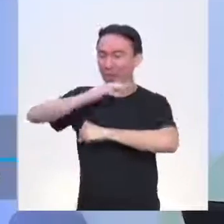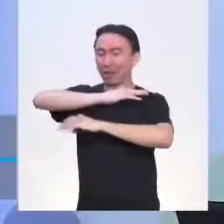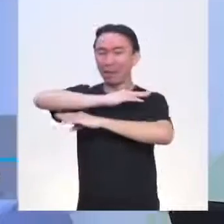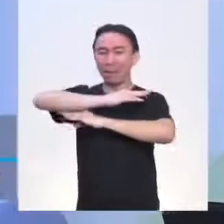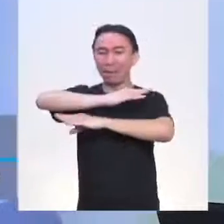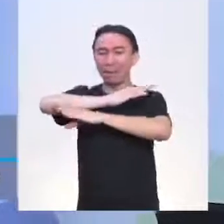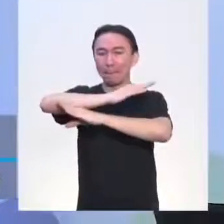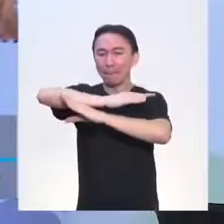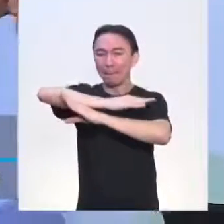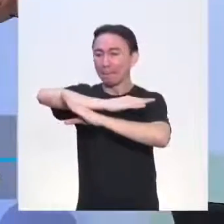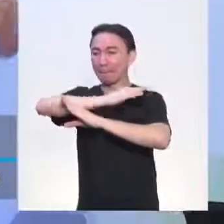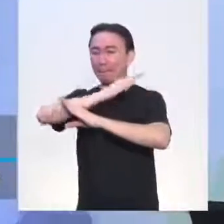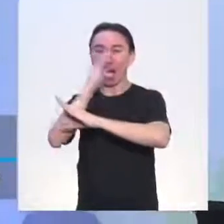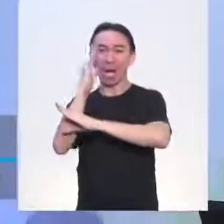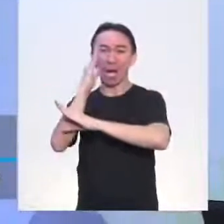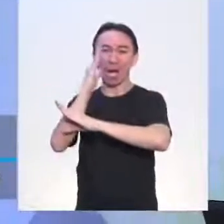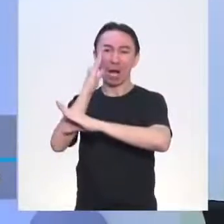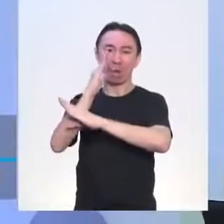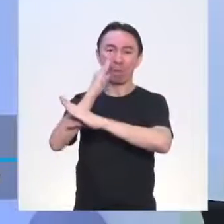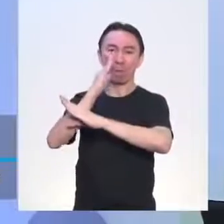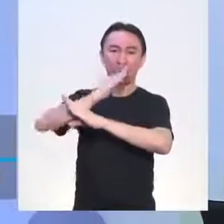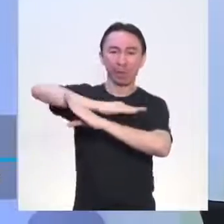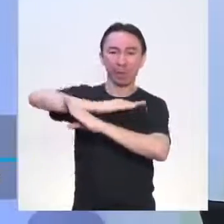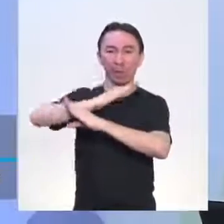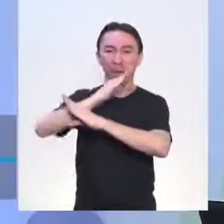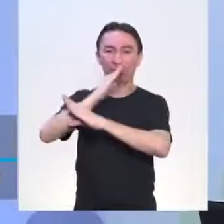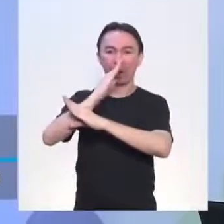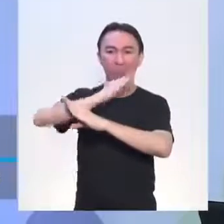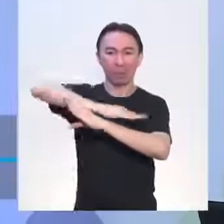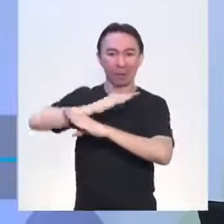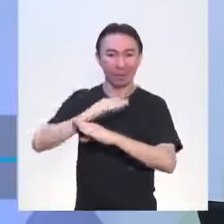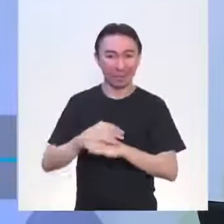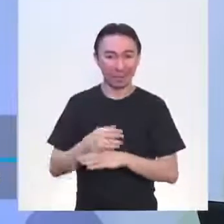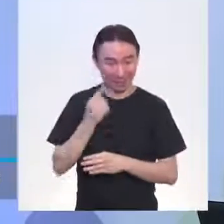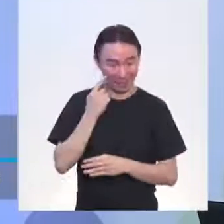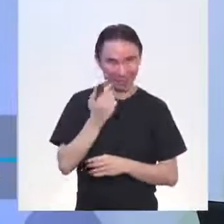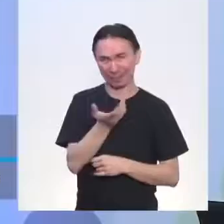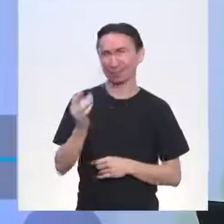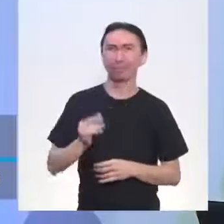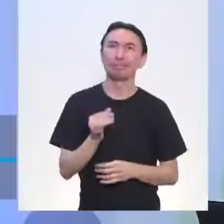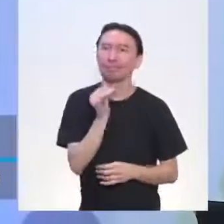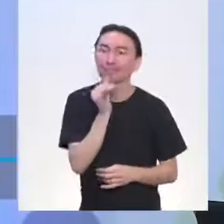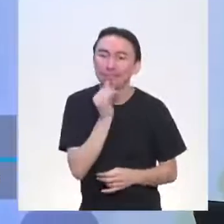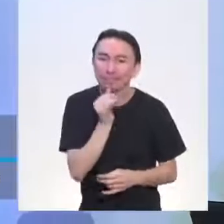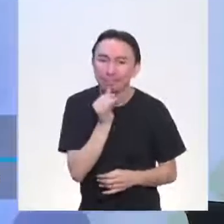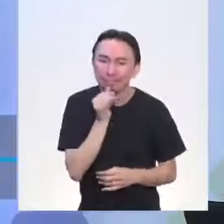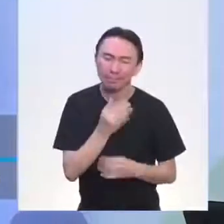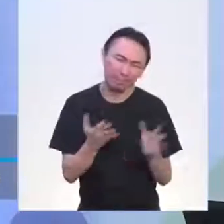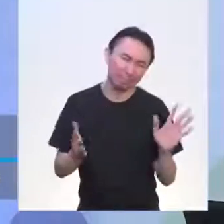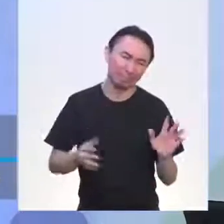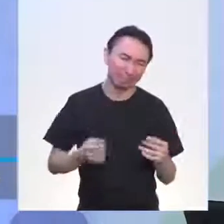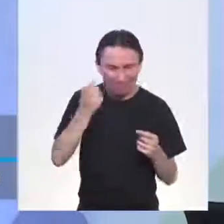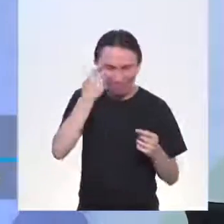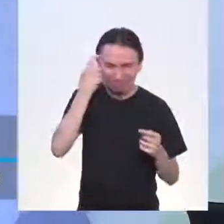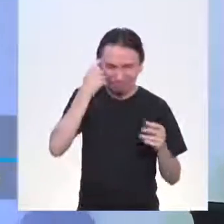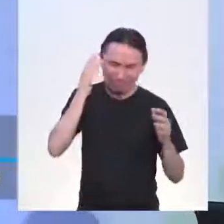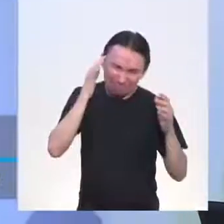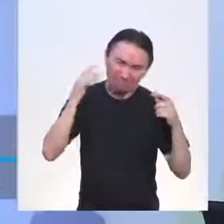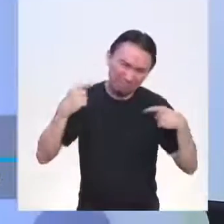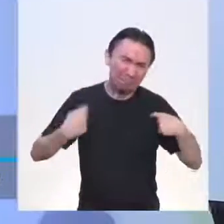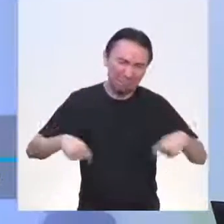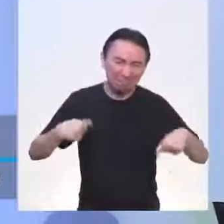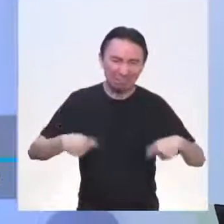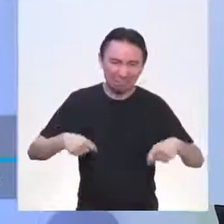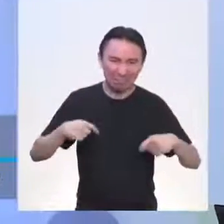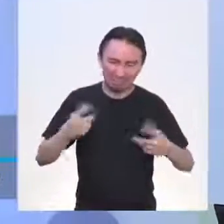uma extensão do seu corpo. Eu poderia até pensar no seguinte, quando a gente pensa, infelizmente a gente tem que pensar nessas coisas, né? São